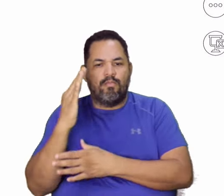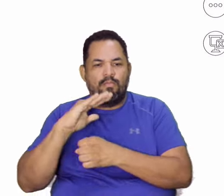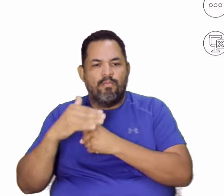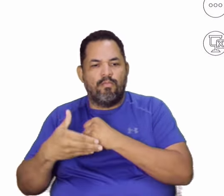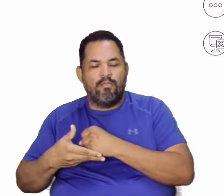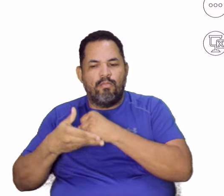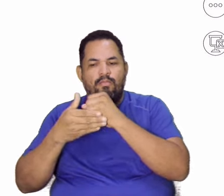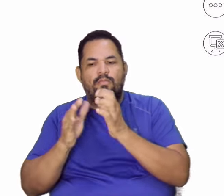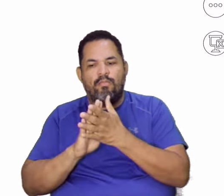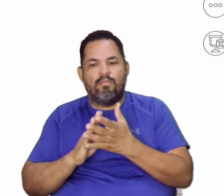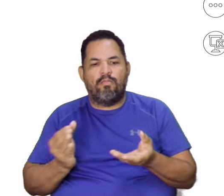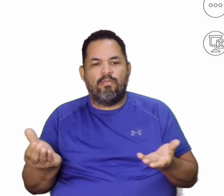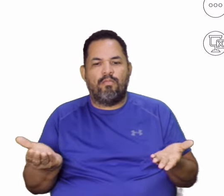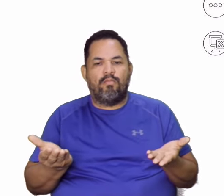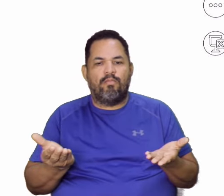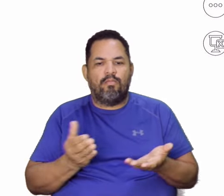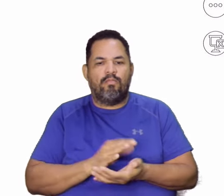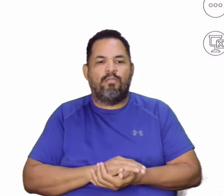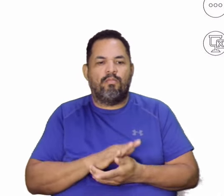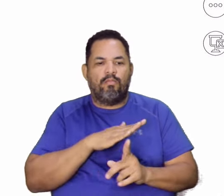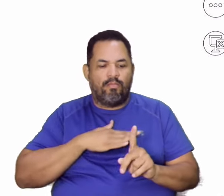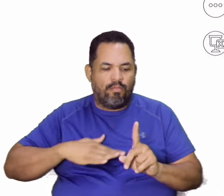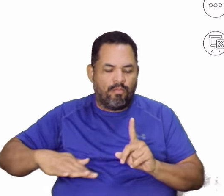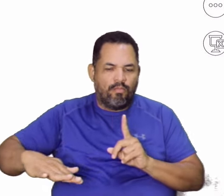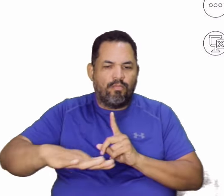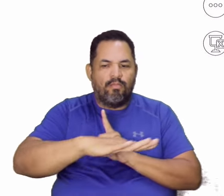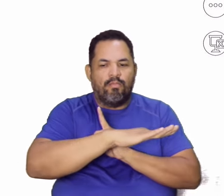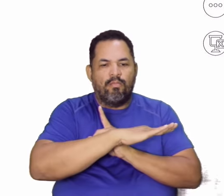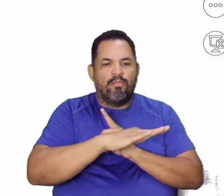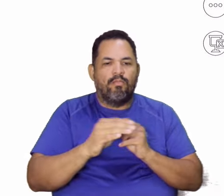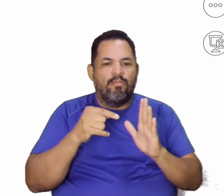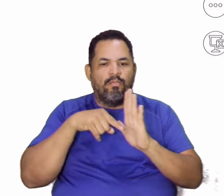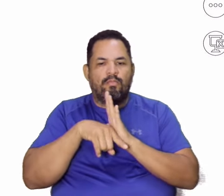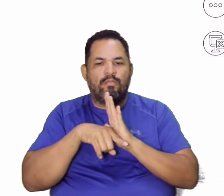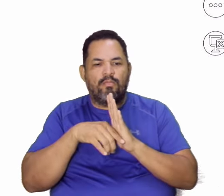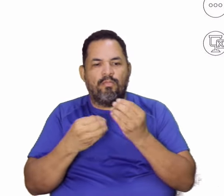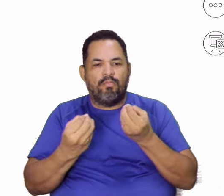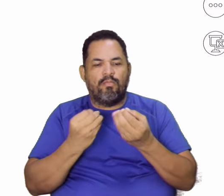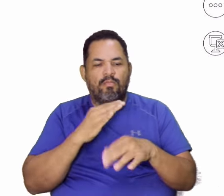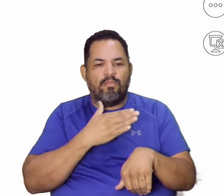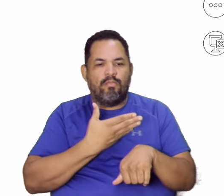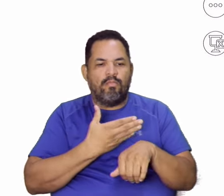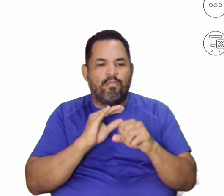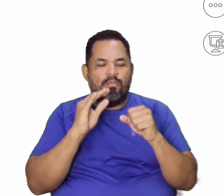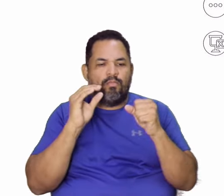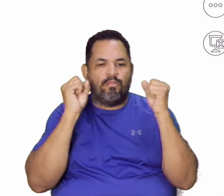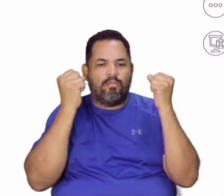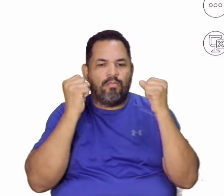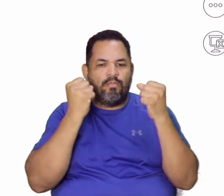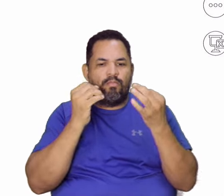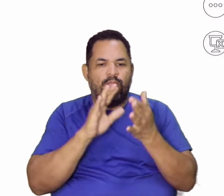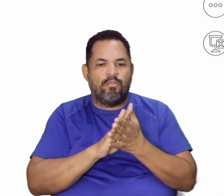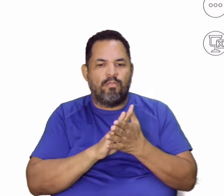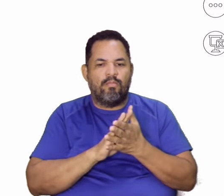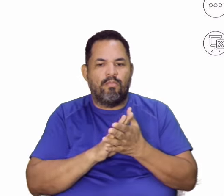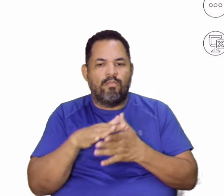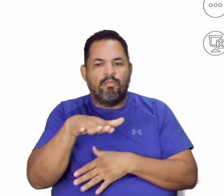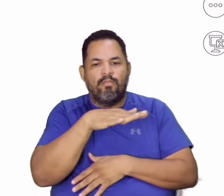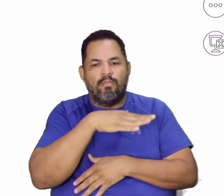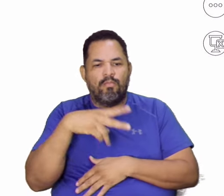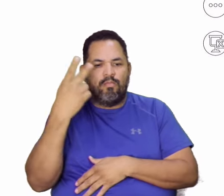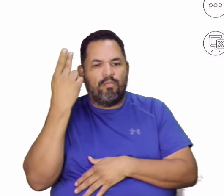a sustentabilidade ambiental analise como a prática de atividades físicas